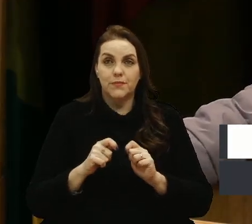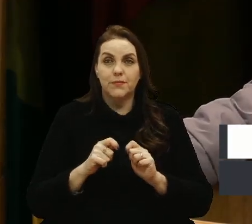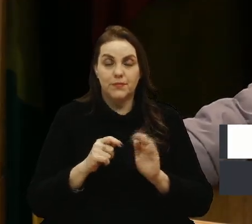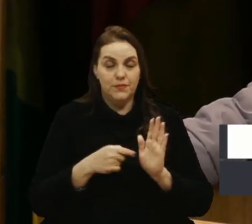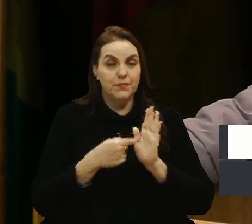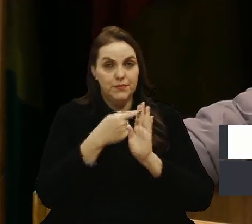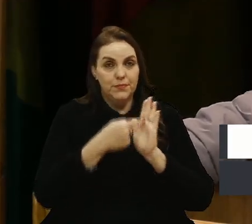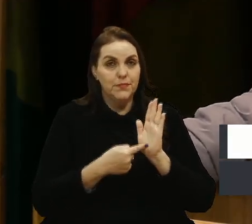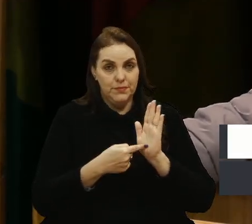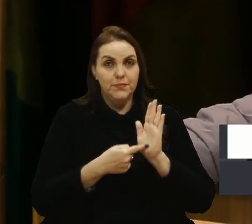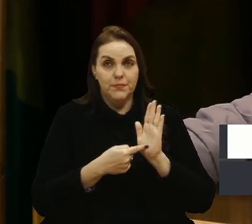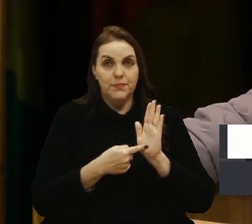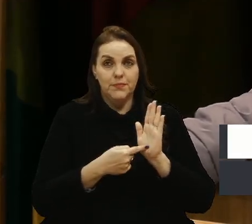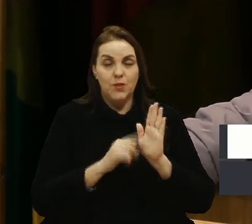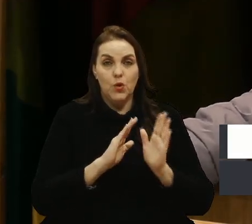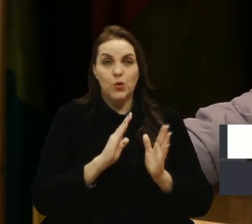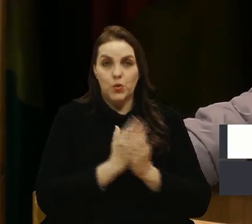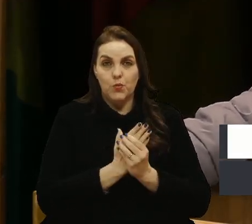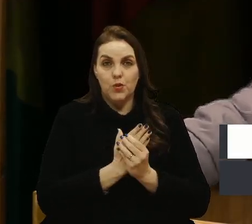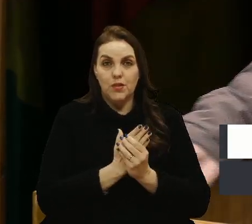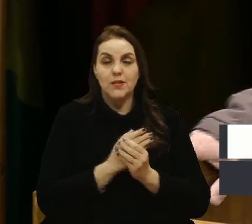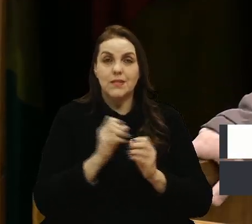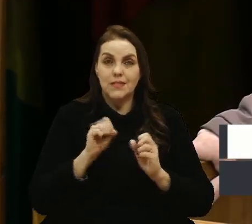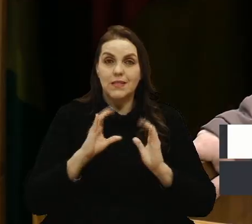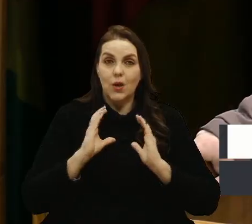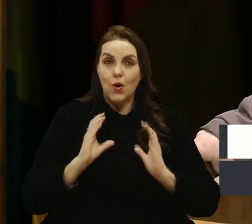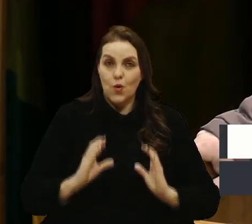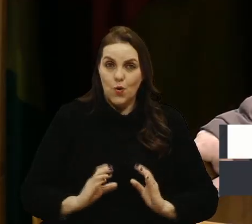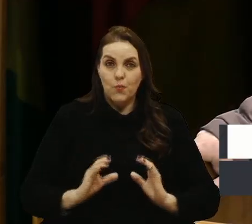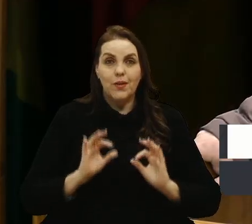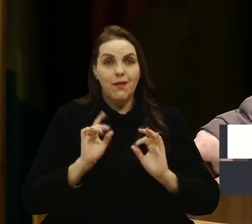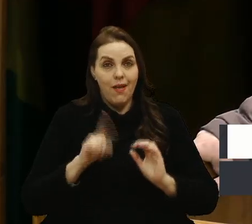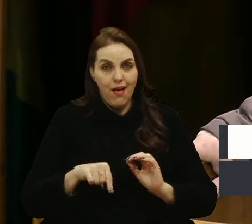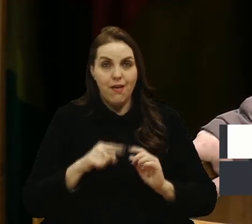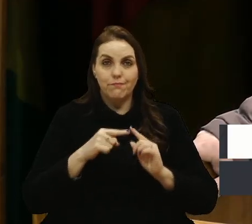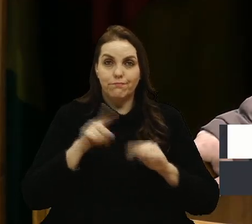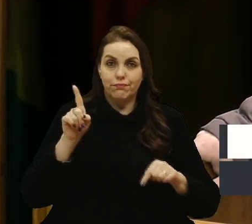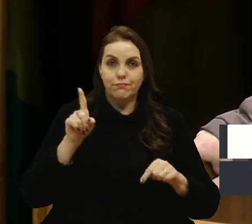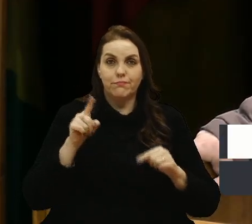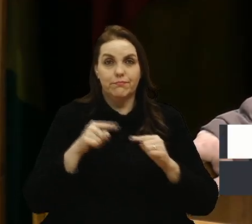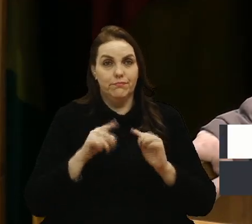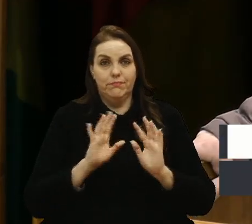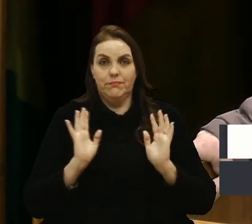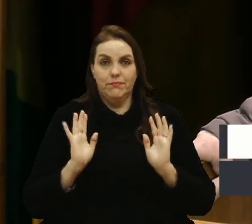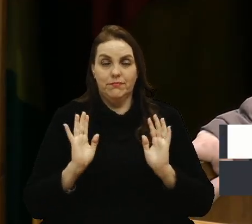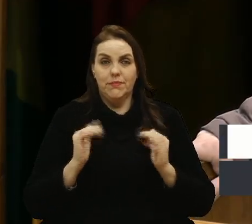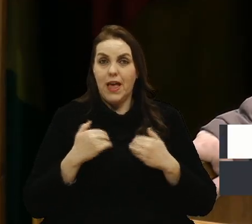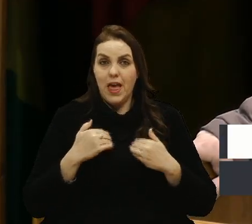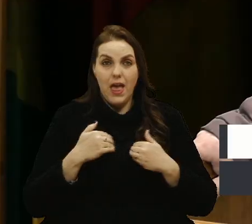para verificar se a conduta é ou não indecorosa. Eu não vou imputar nenhuma conduta, porque não me